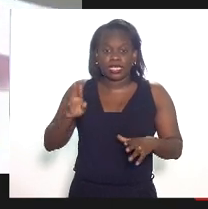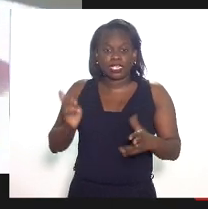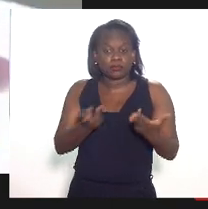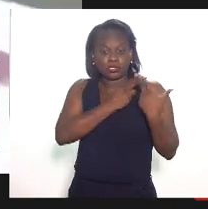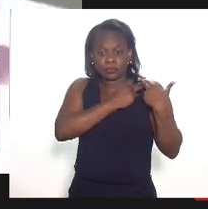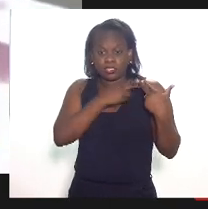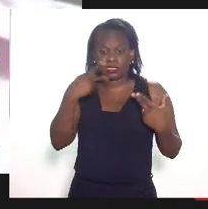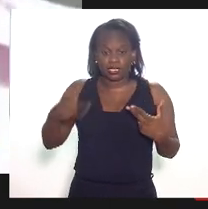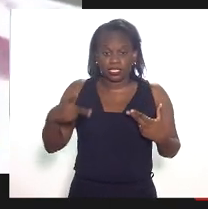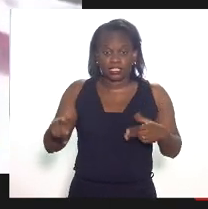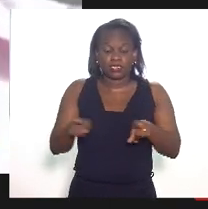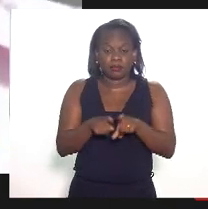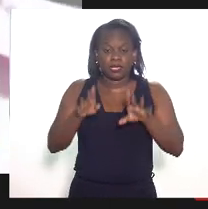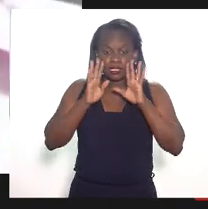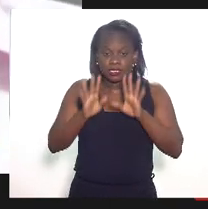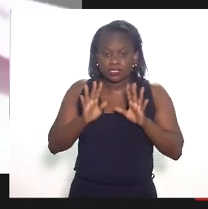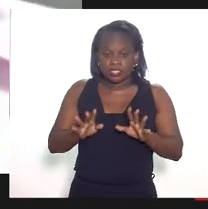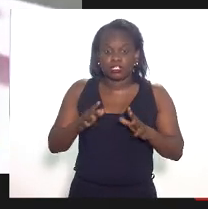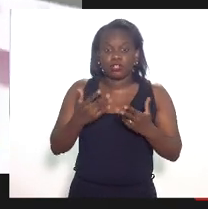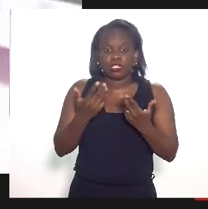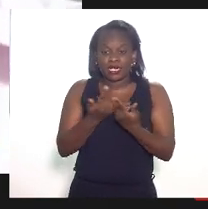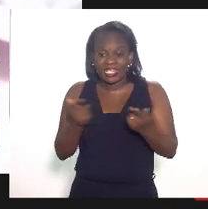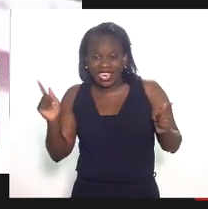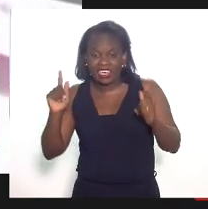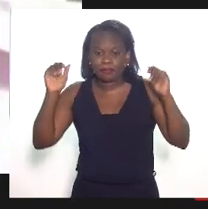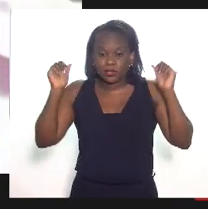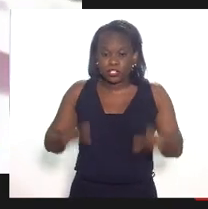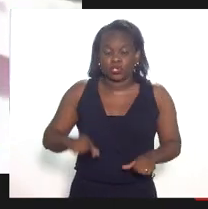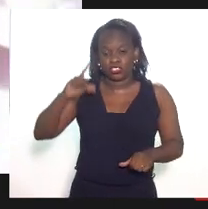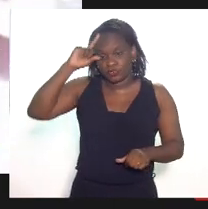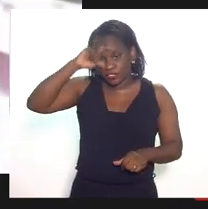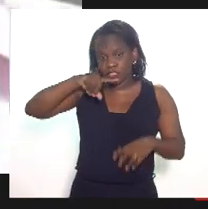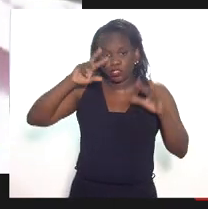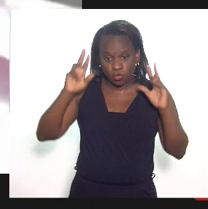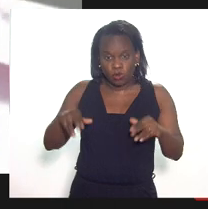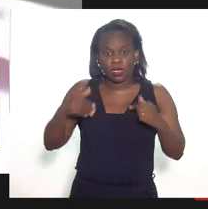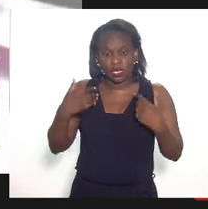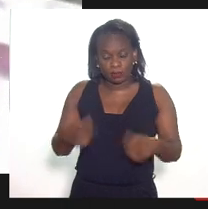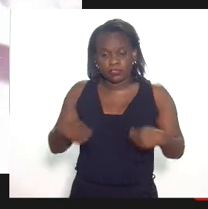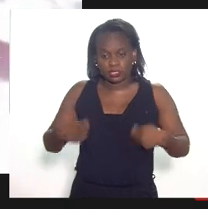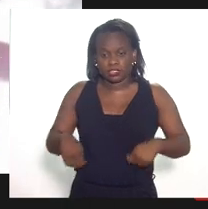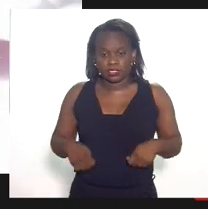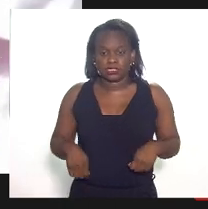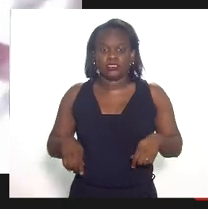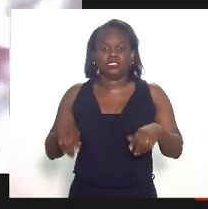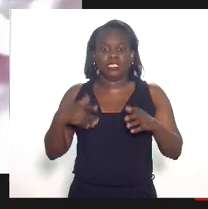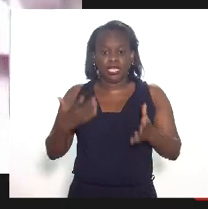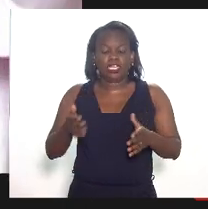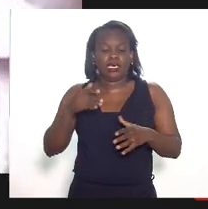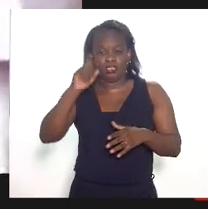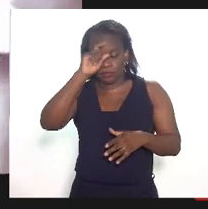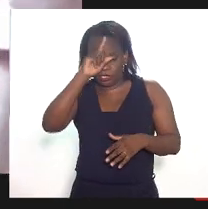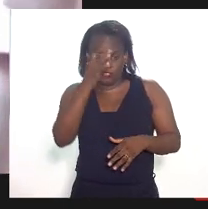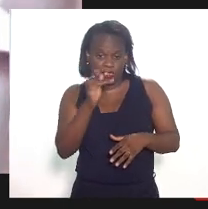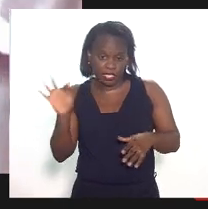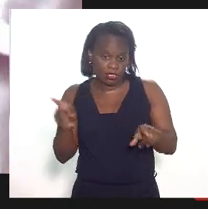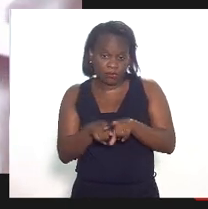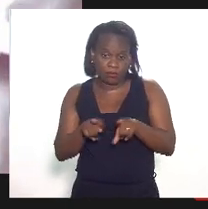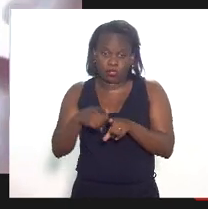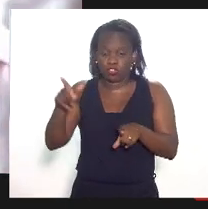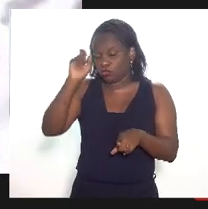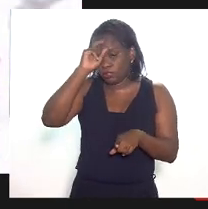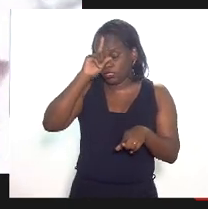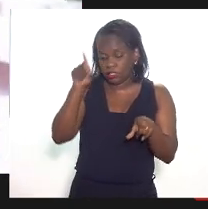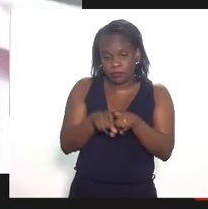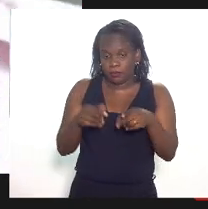responsabilidade de atender aos casos graves e complexos como deveriam fazê-lo, A rede federal é a mesma coisa. No geral, os outros hospitais da rede